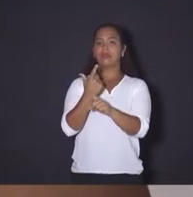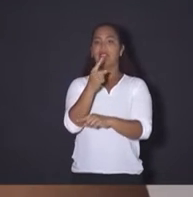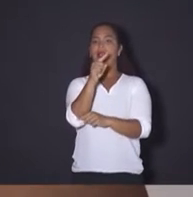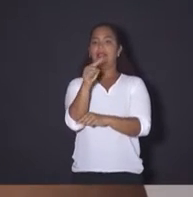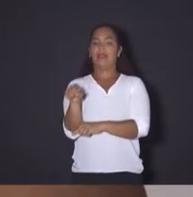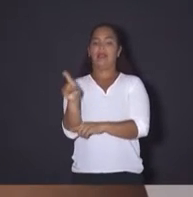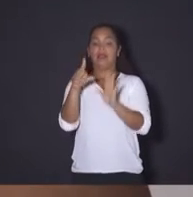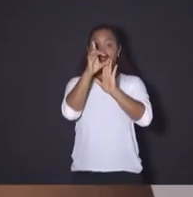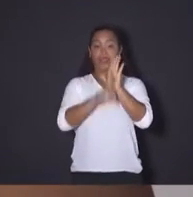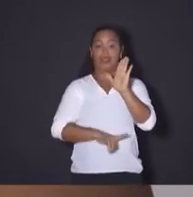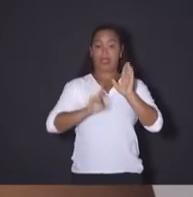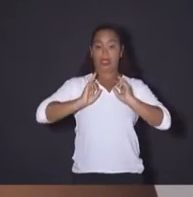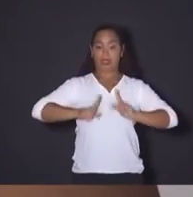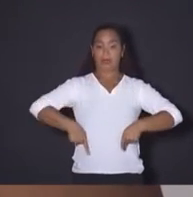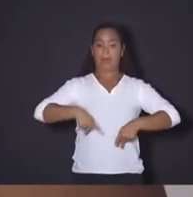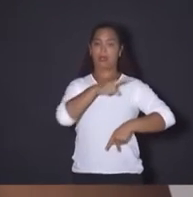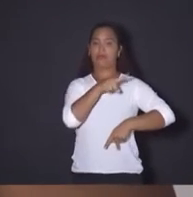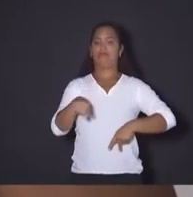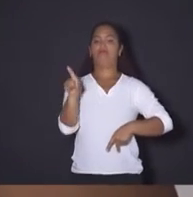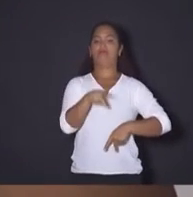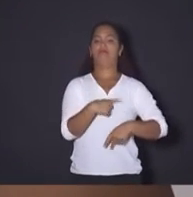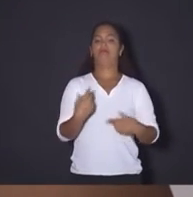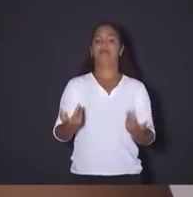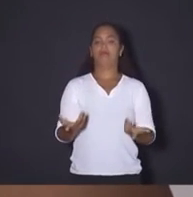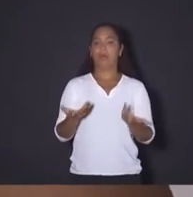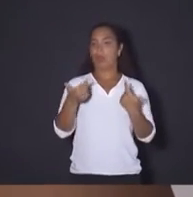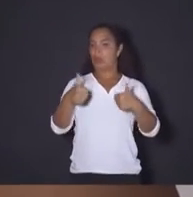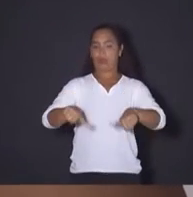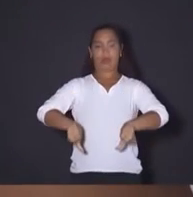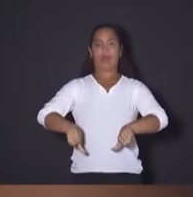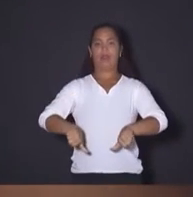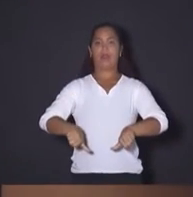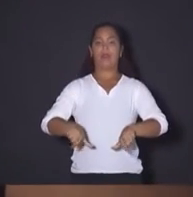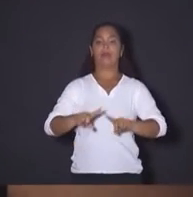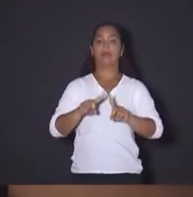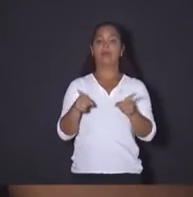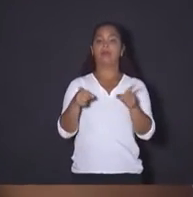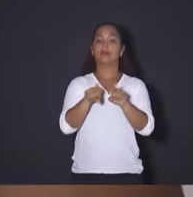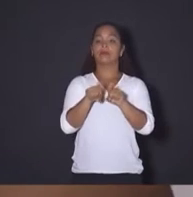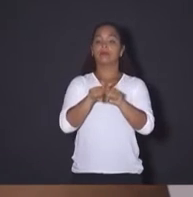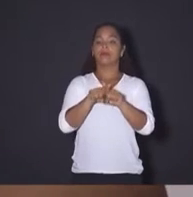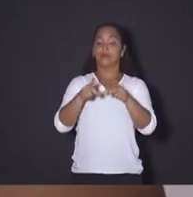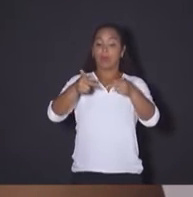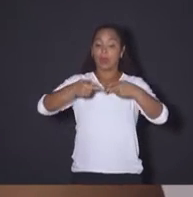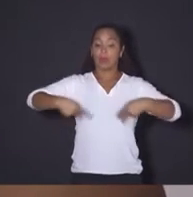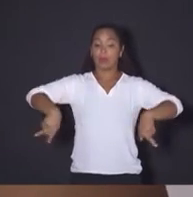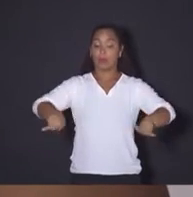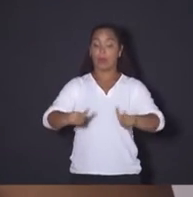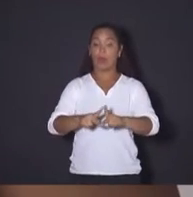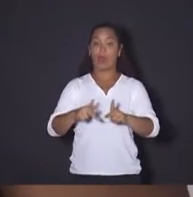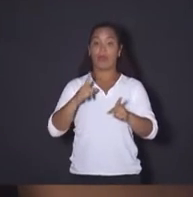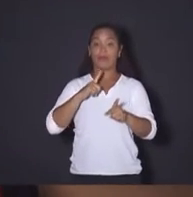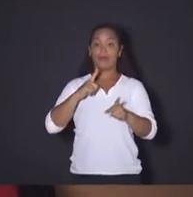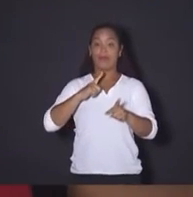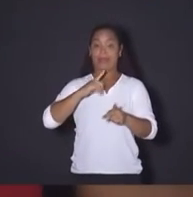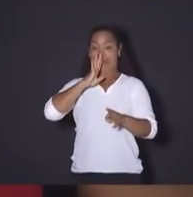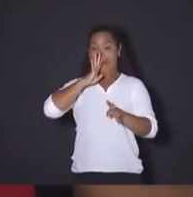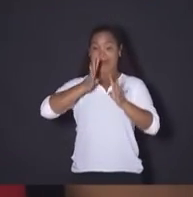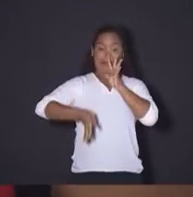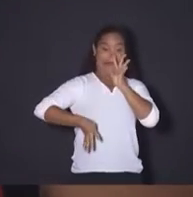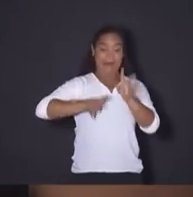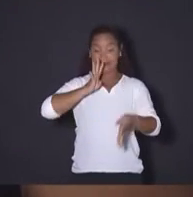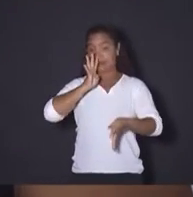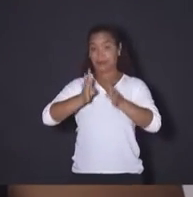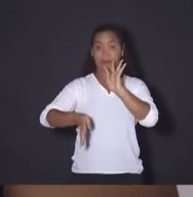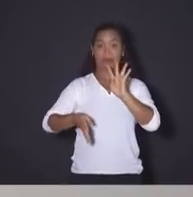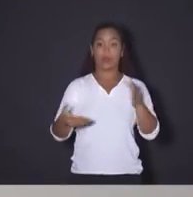dos direitos humanos em que amplas populações tem sido criminalizada hoje falar em